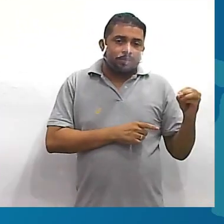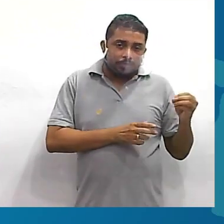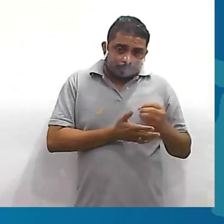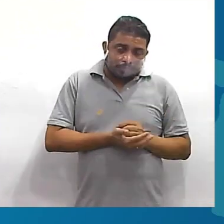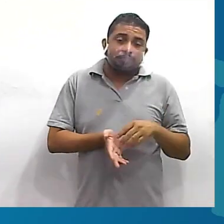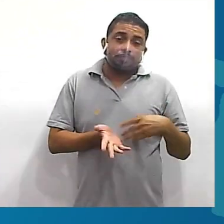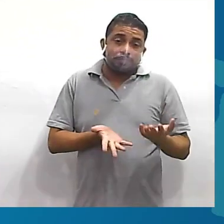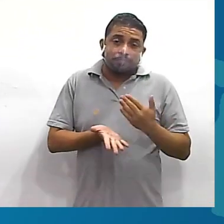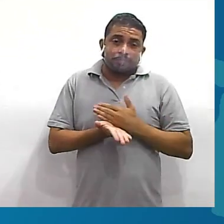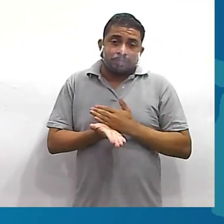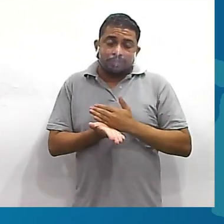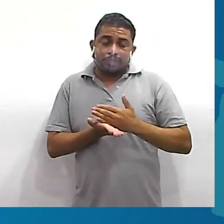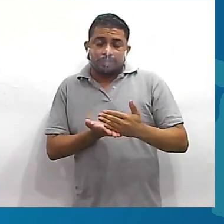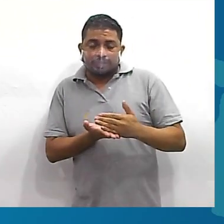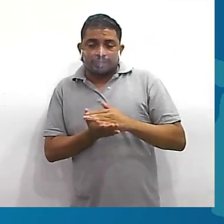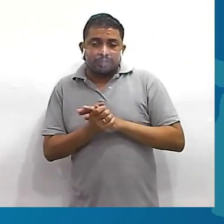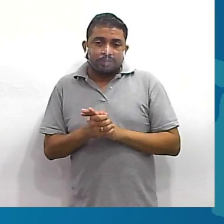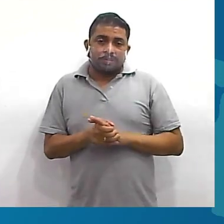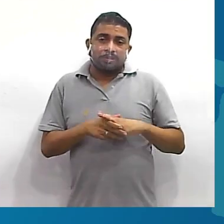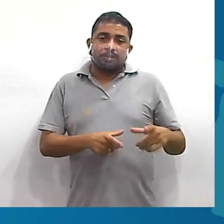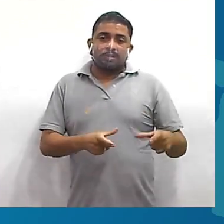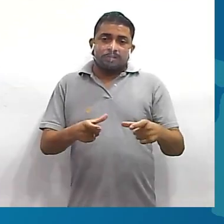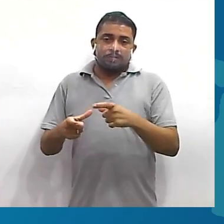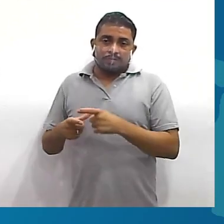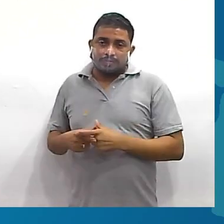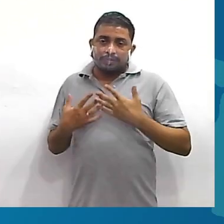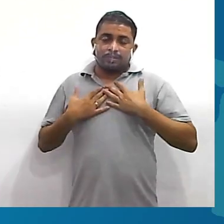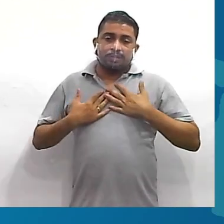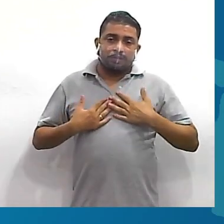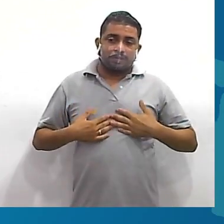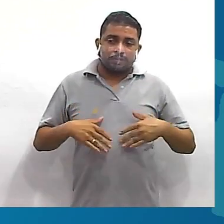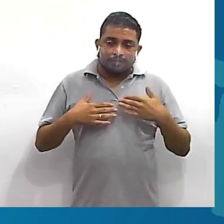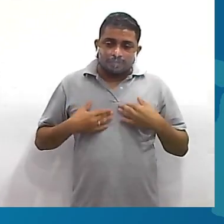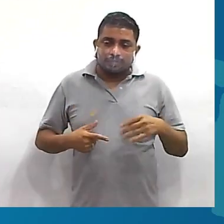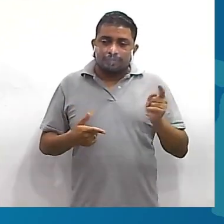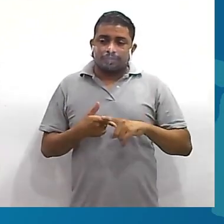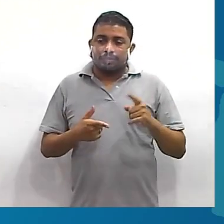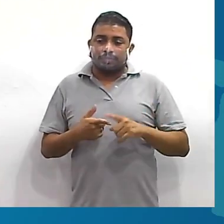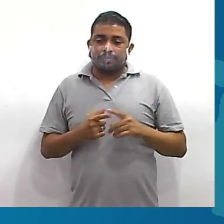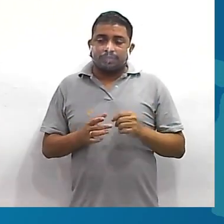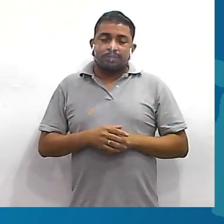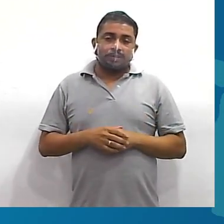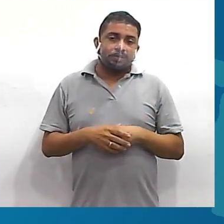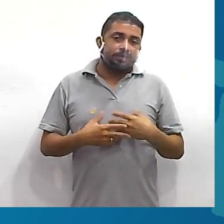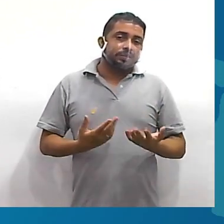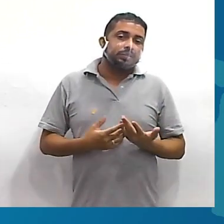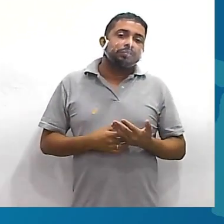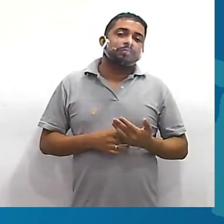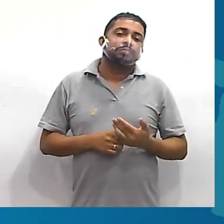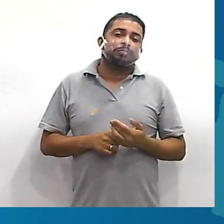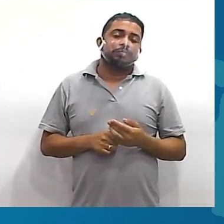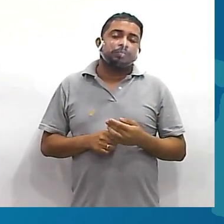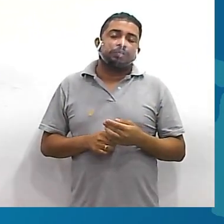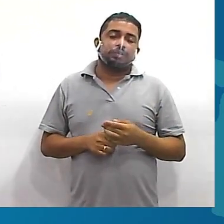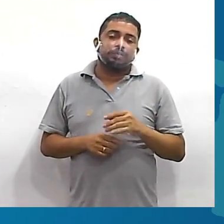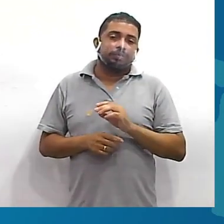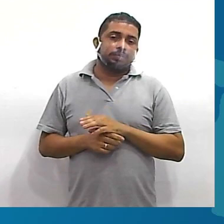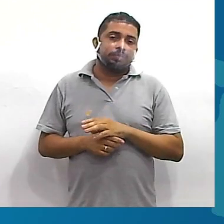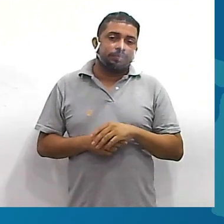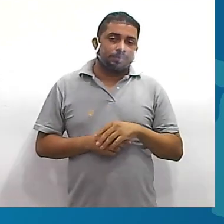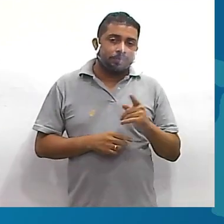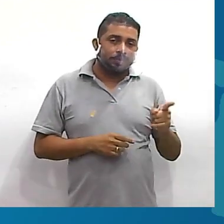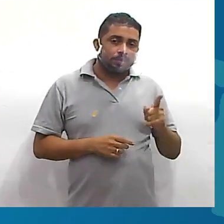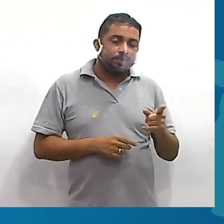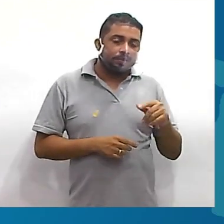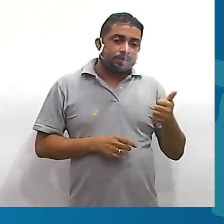A partir daquele lugar tranquilo e da zona de conforto, mas partir para campo. Essa